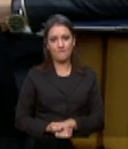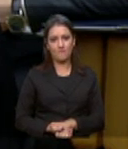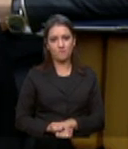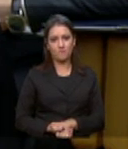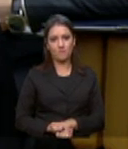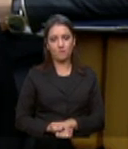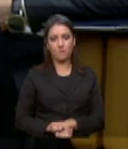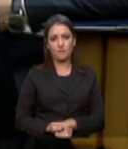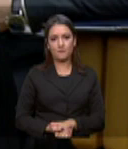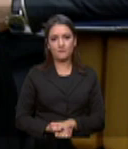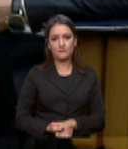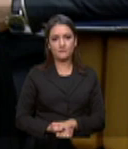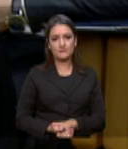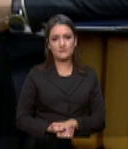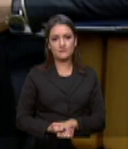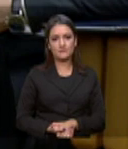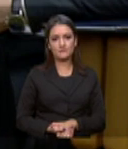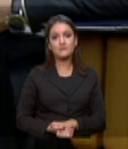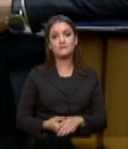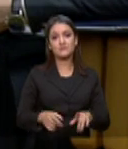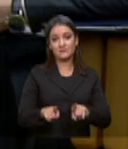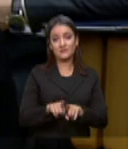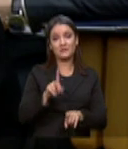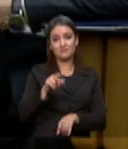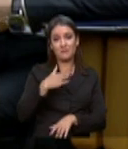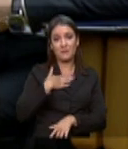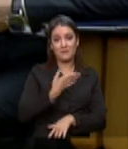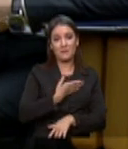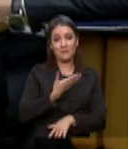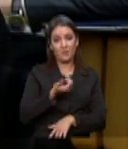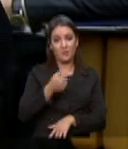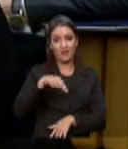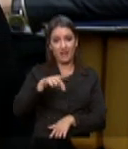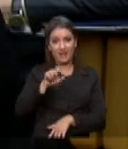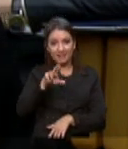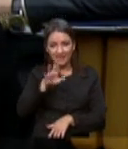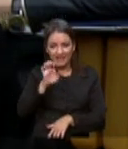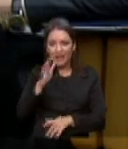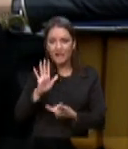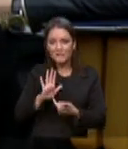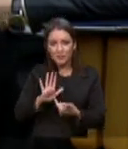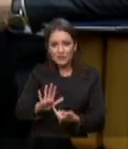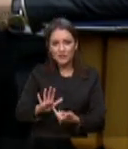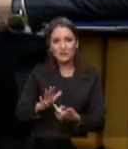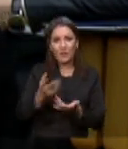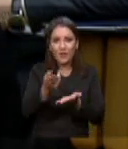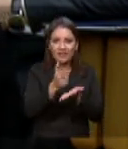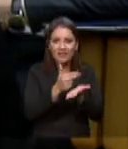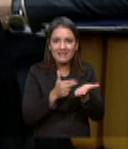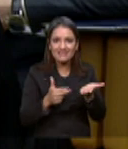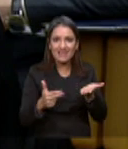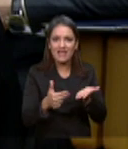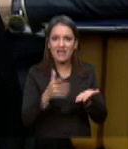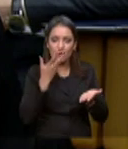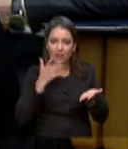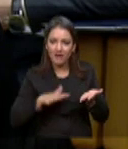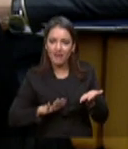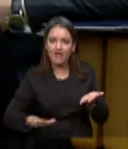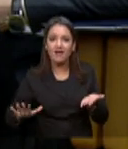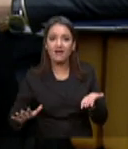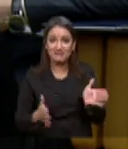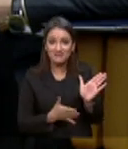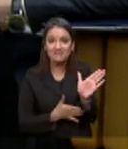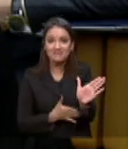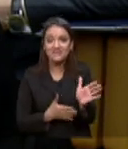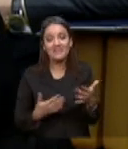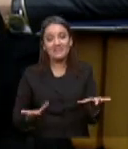Como bem apresentou aqui meu amigo André Lima, alguns desenhos de algumas crianças. E o que se faz